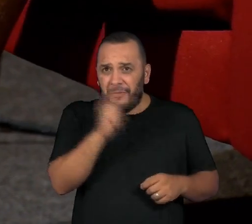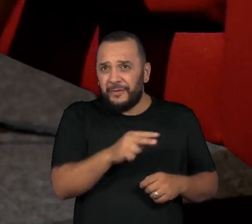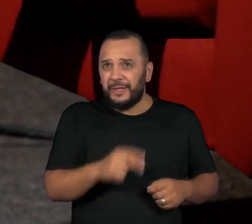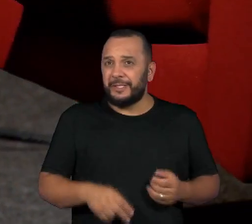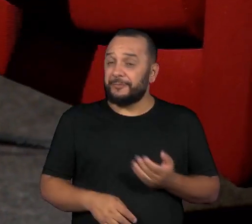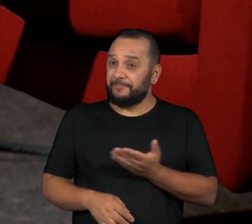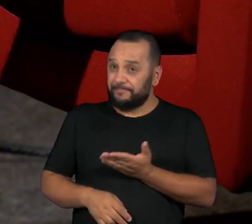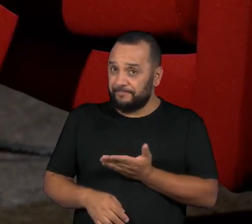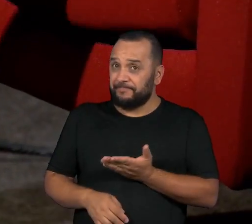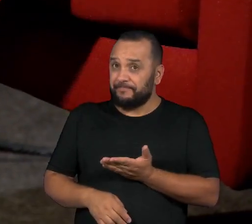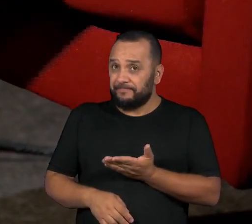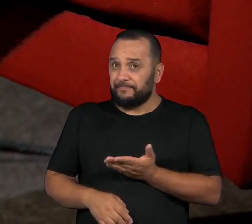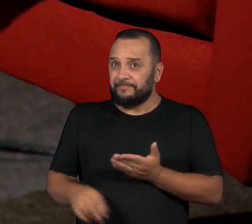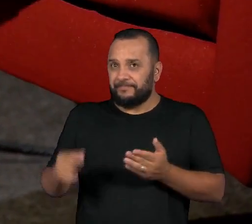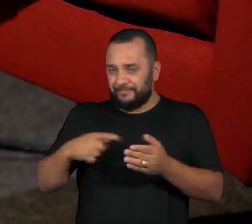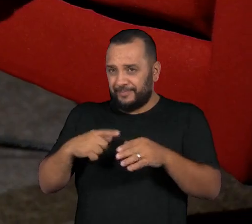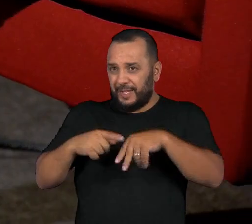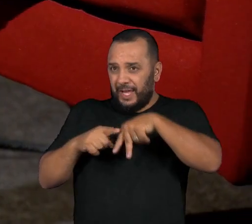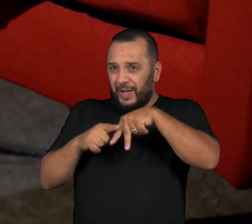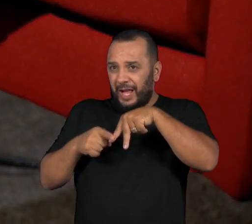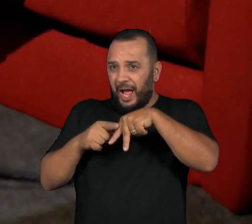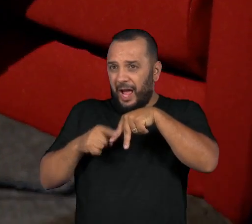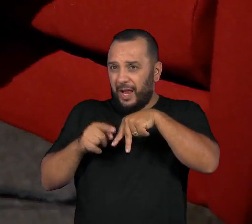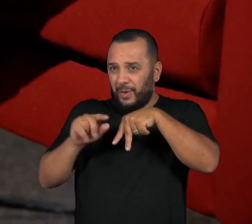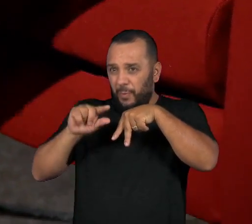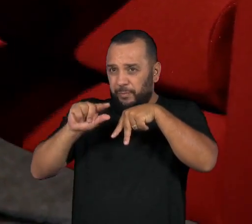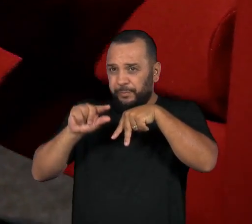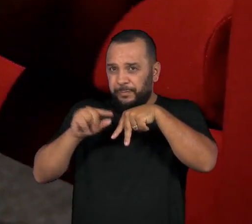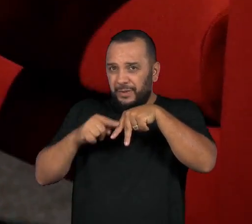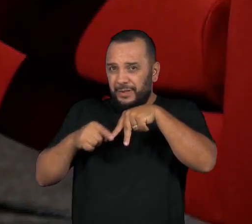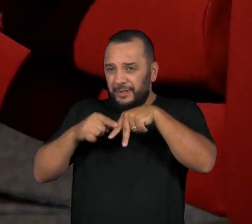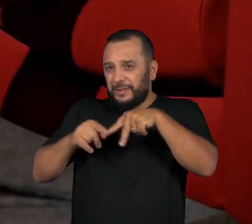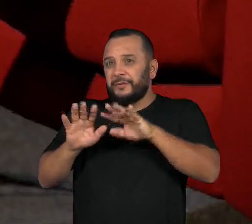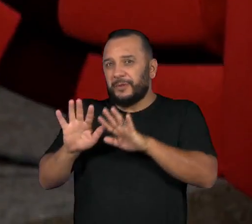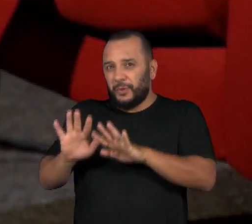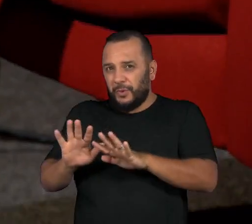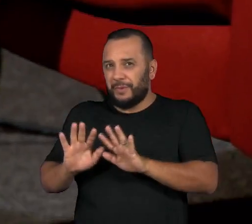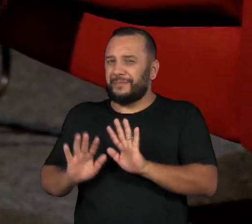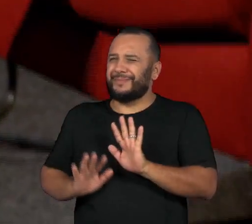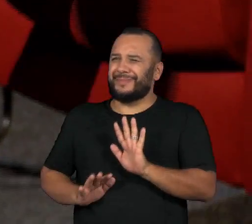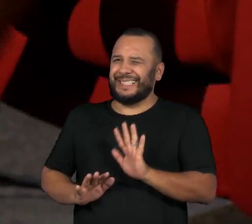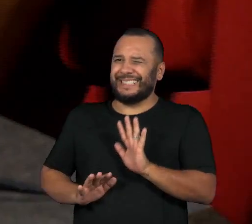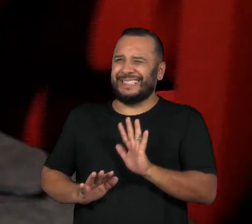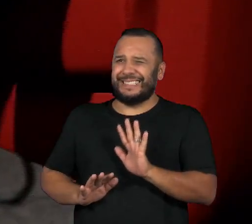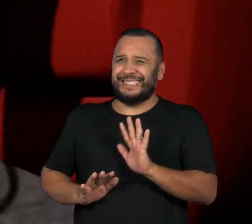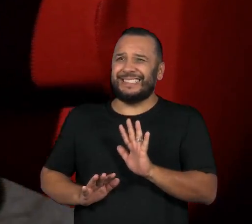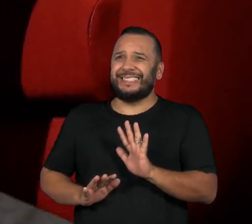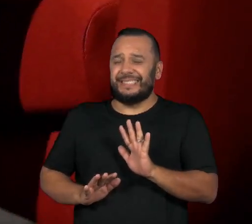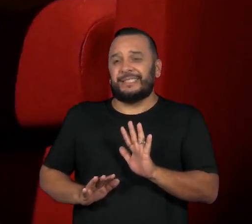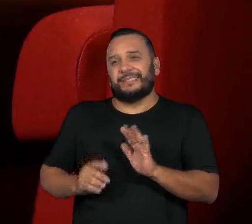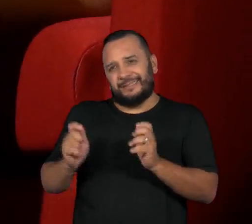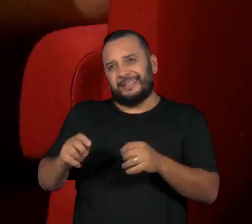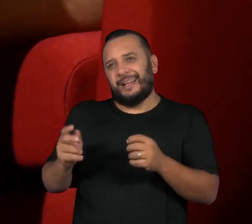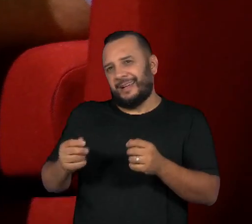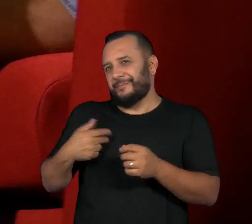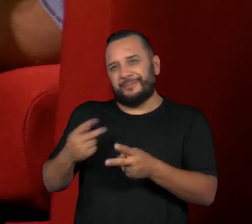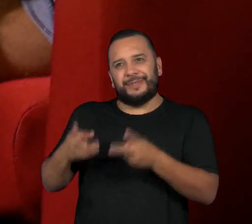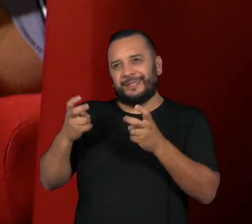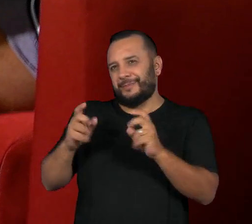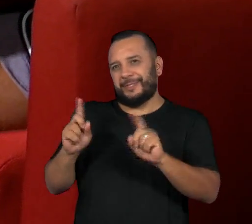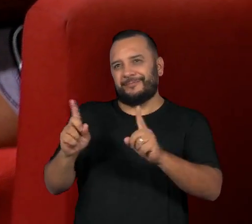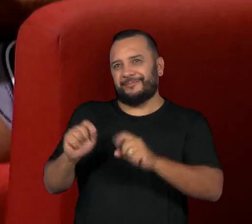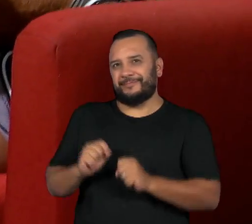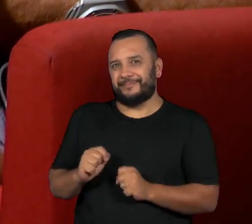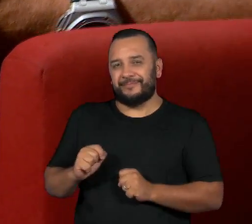Então, tem um calo ósseo aqui que ficou, mas... Não dá pra reparar. Não dá pra reparar. Tá com